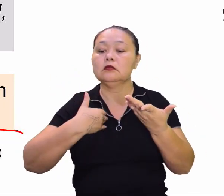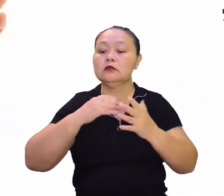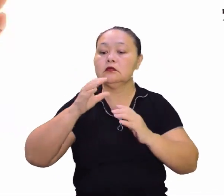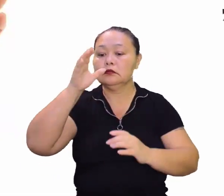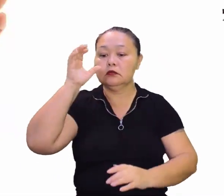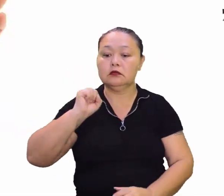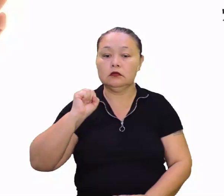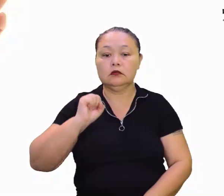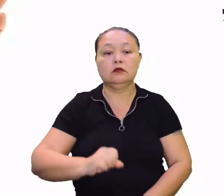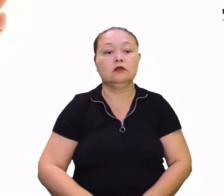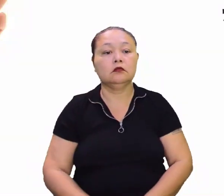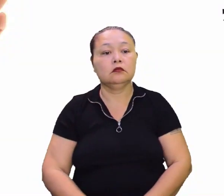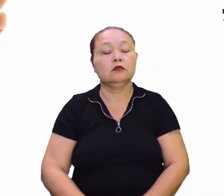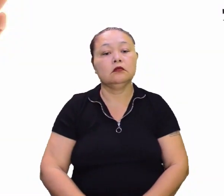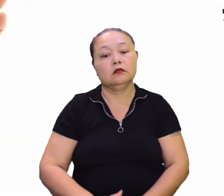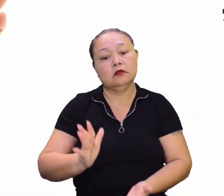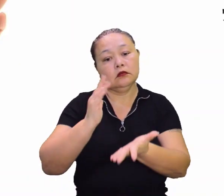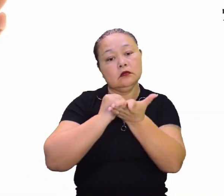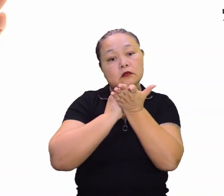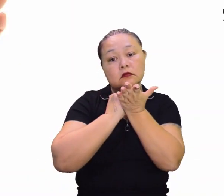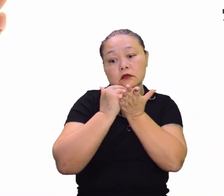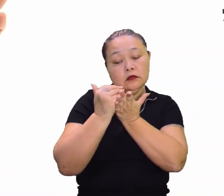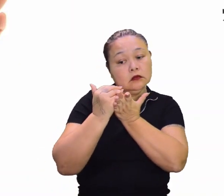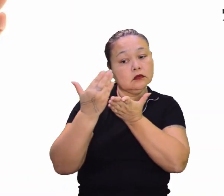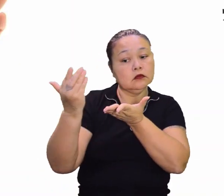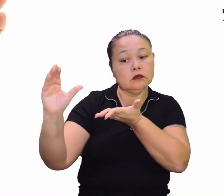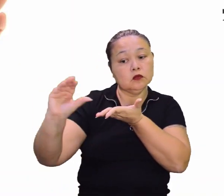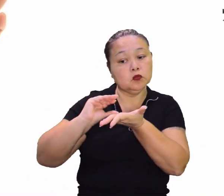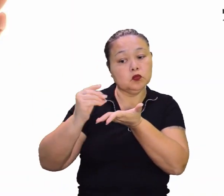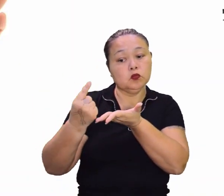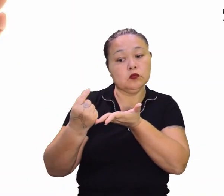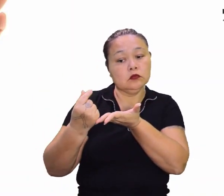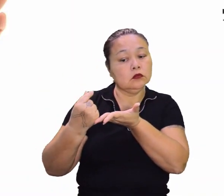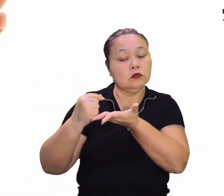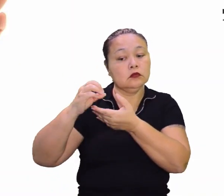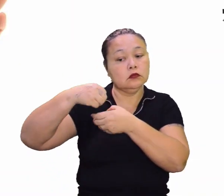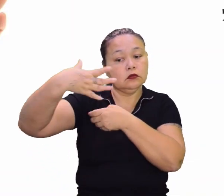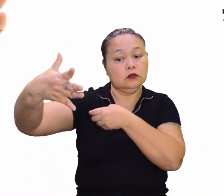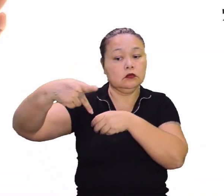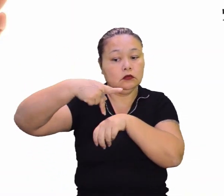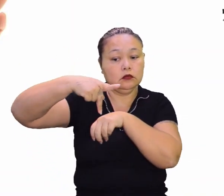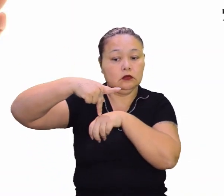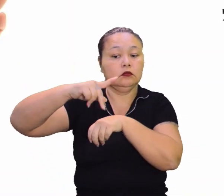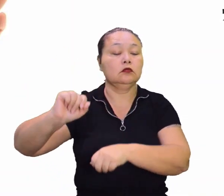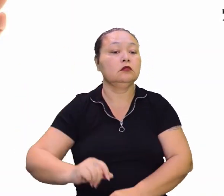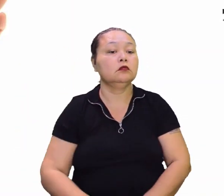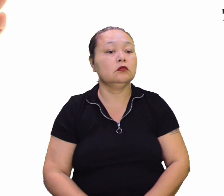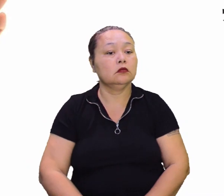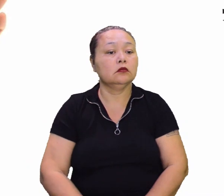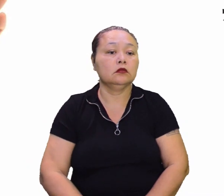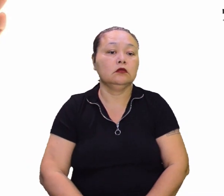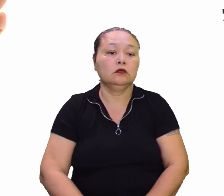Sul. Inicialmente não receberam o capital externo.